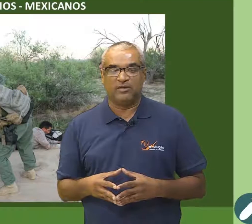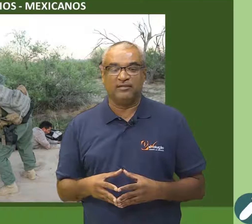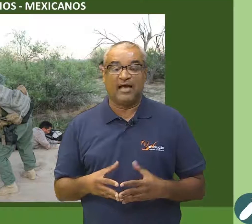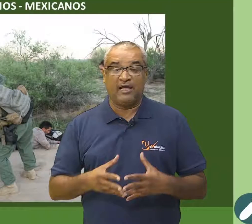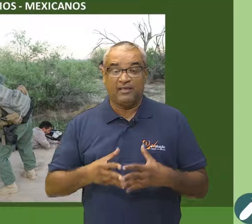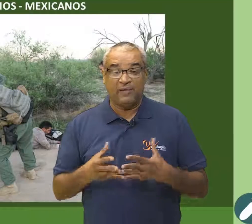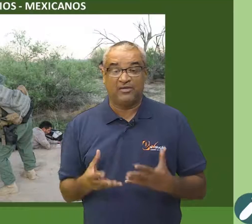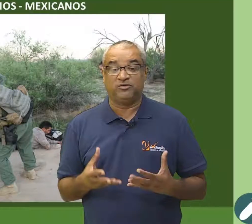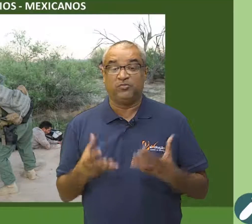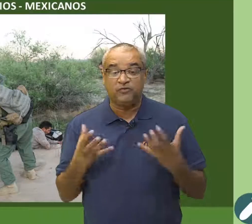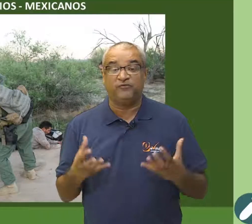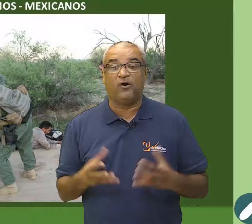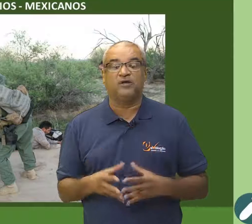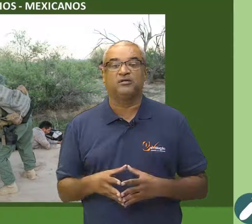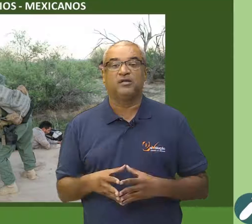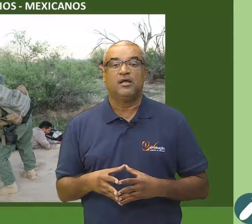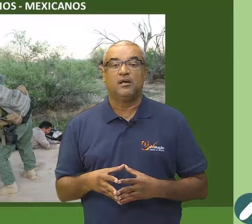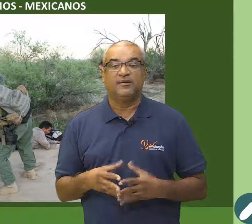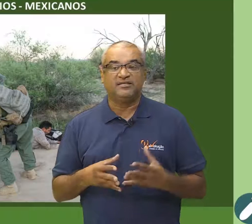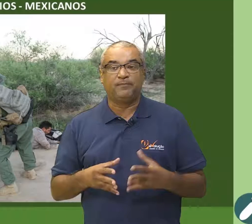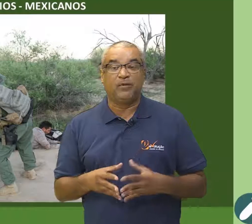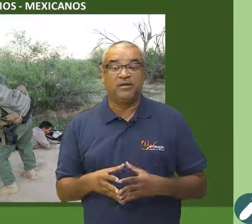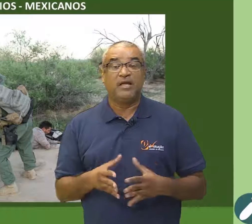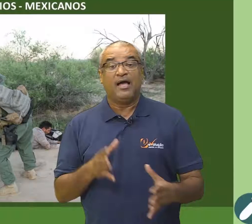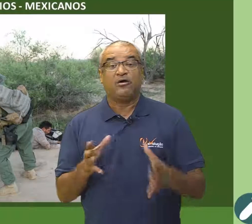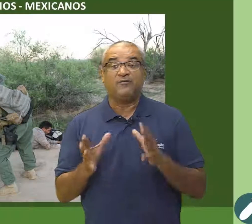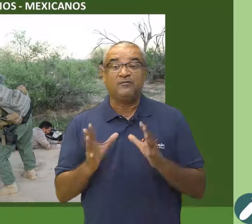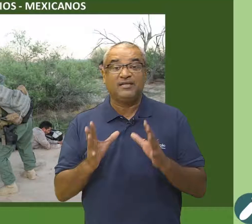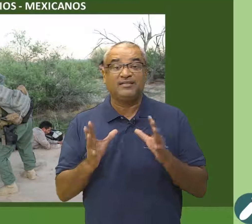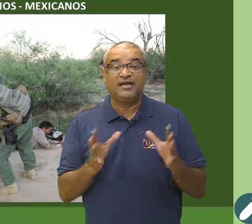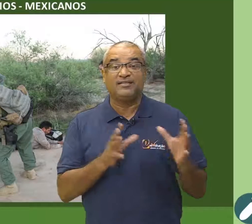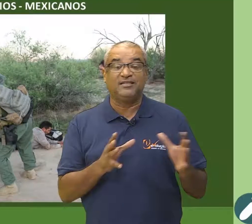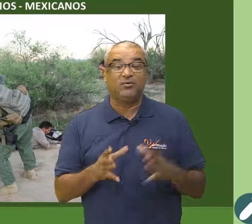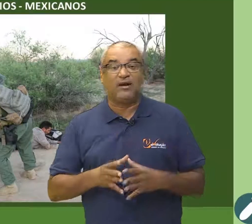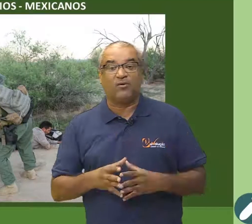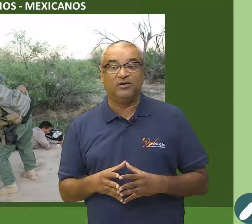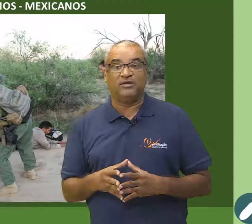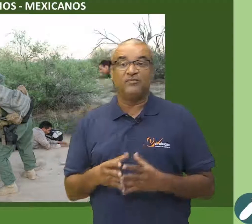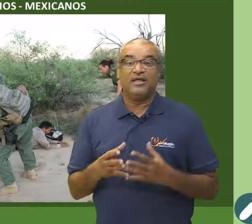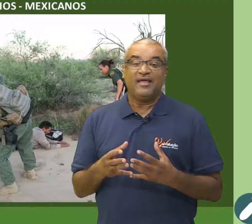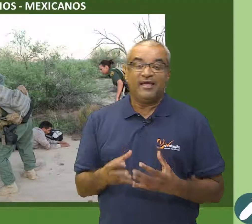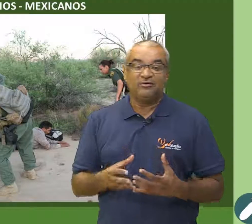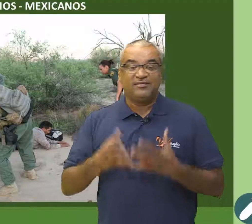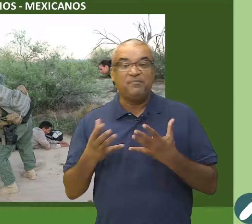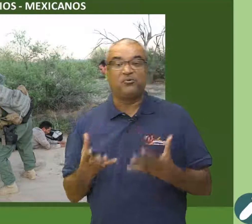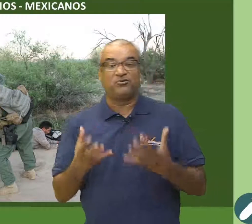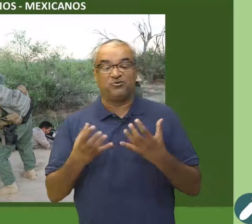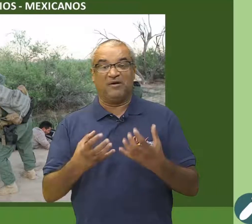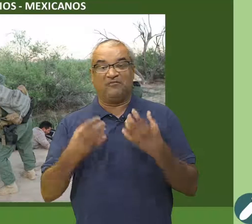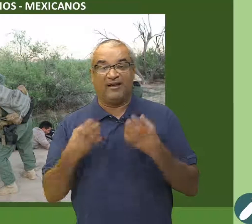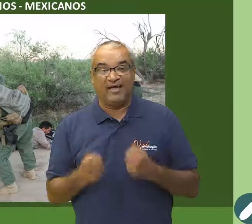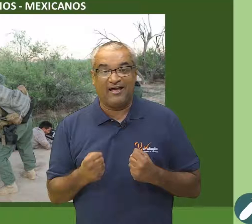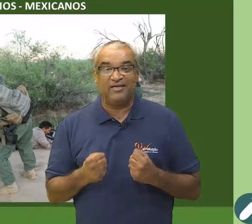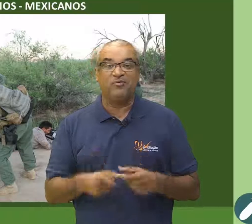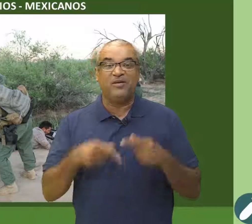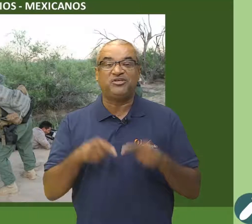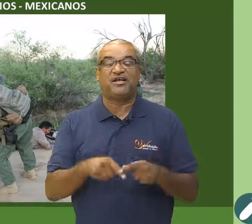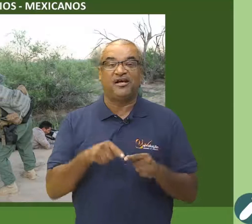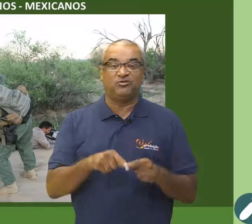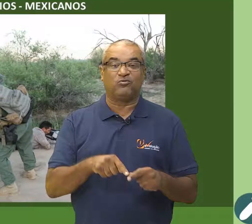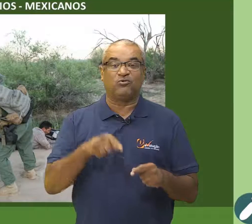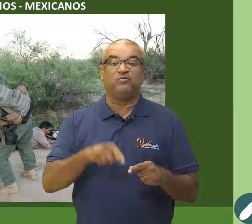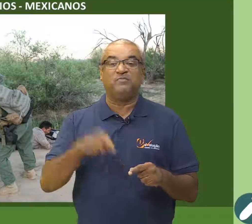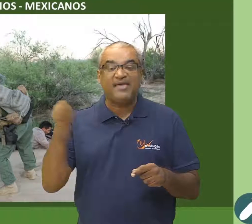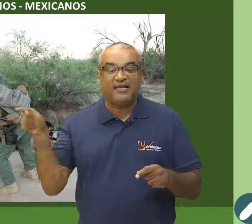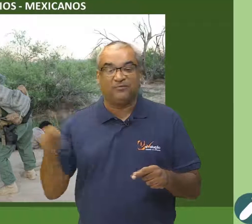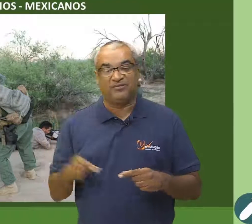Olha só, e dá imagens muito fortes, principalmente. Agora, vamos tentar entender uma coisa. Eu sempre costumo falar que o